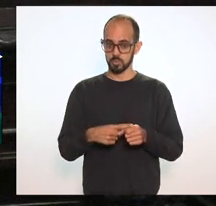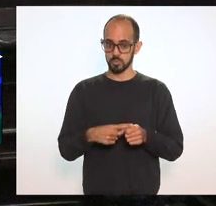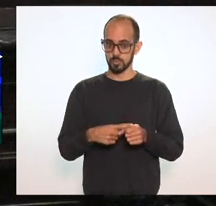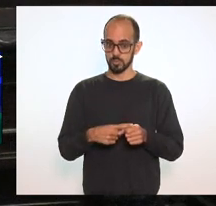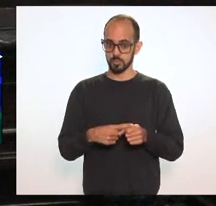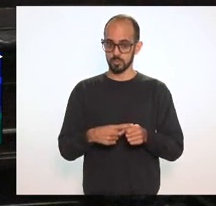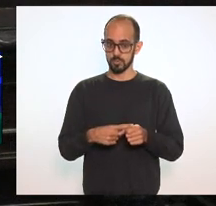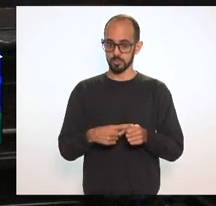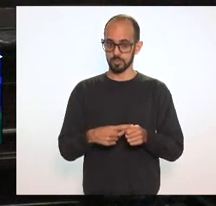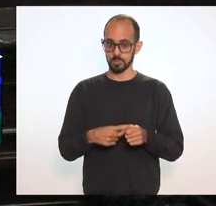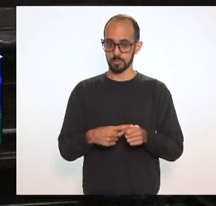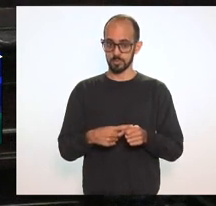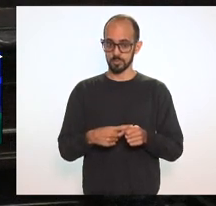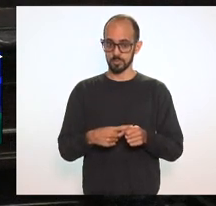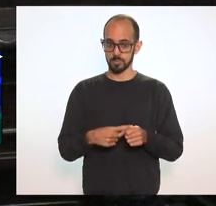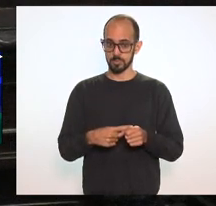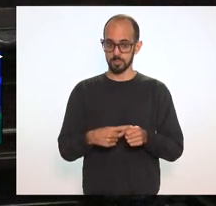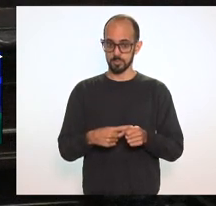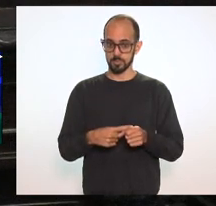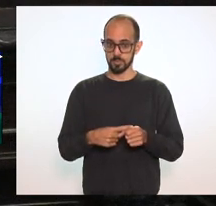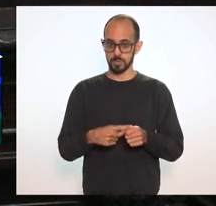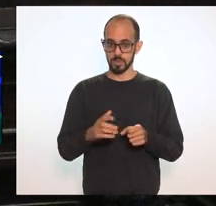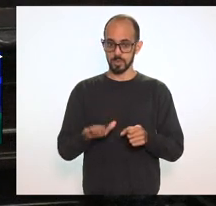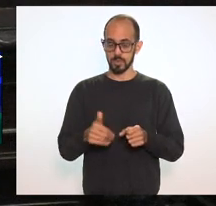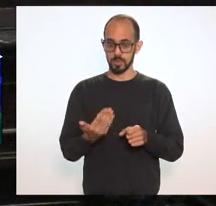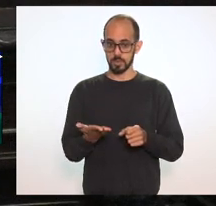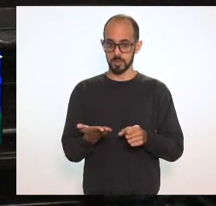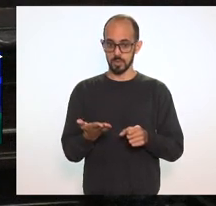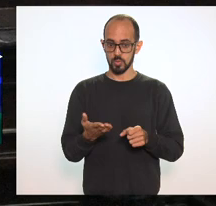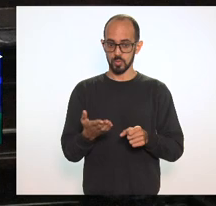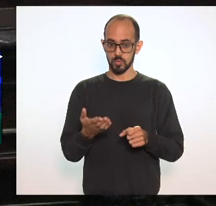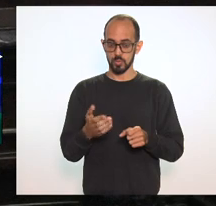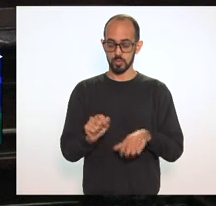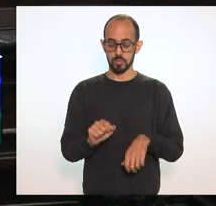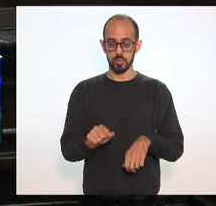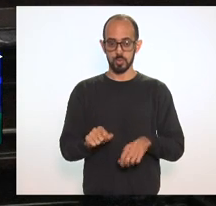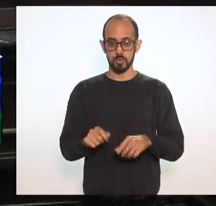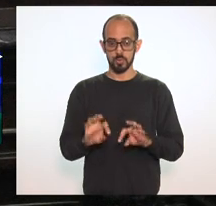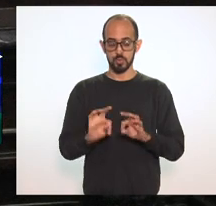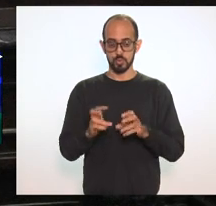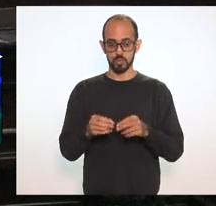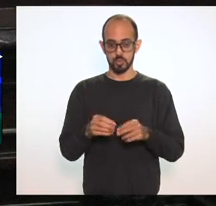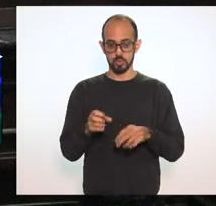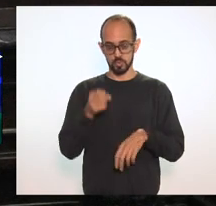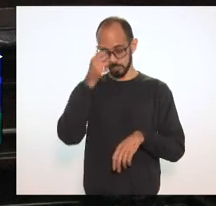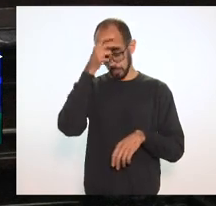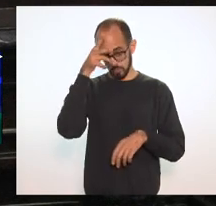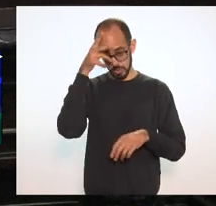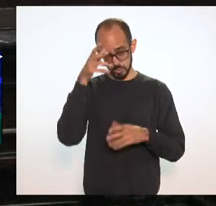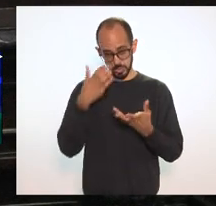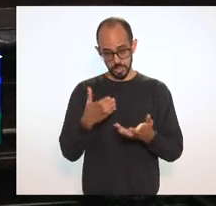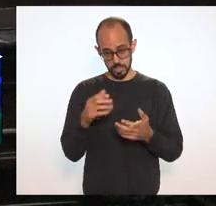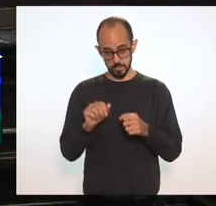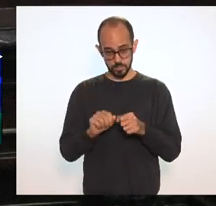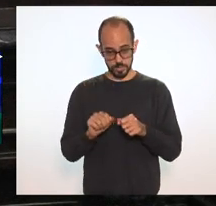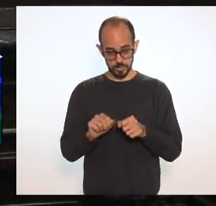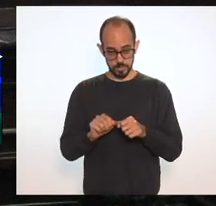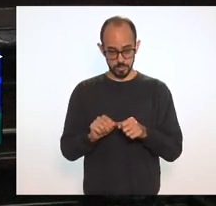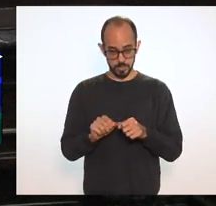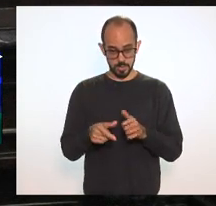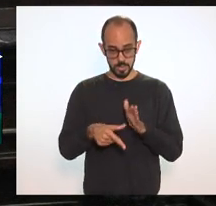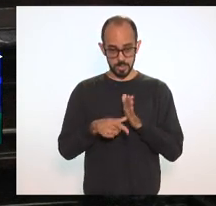em diante dessa pataquada que alguns prefeitos vem querendo impor Eu acho que o